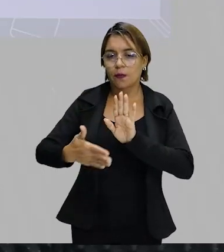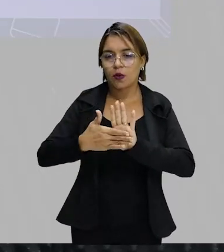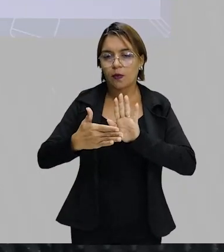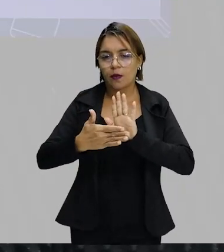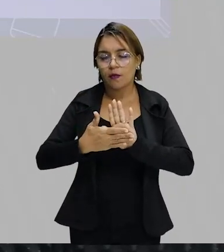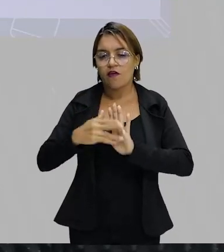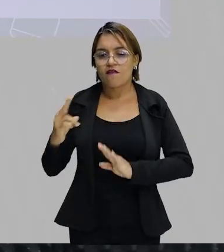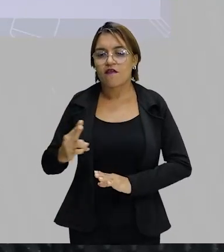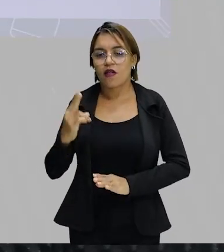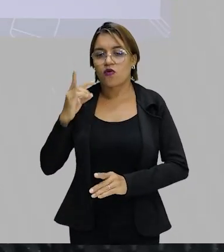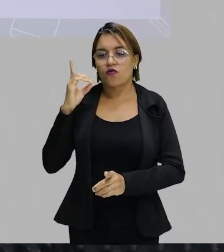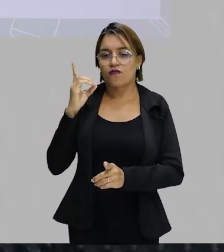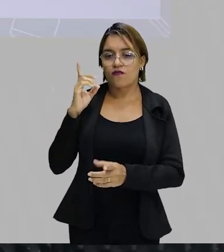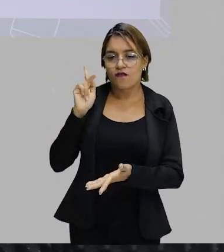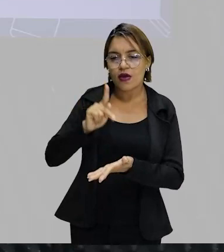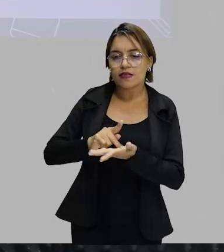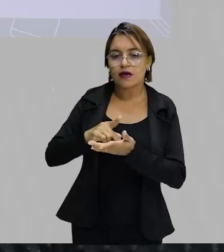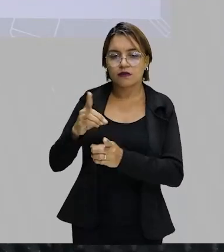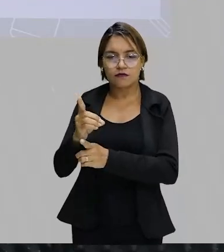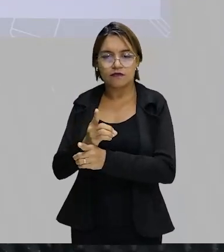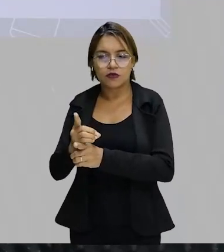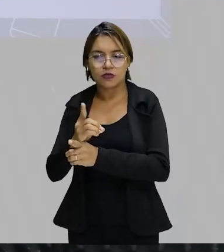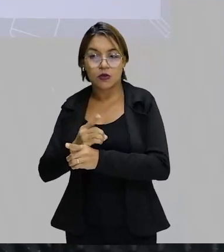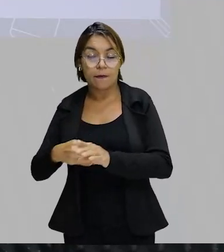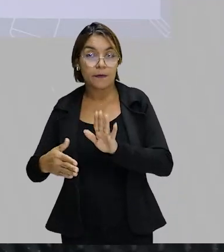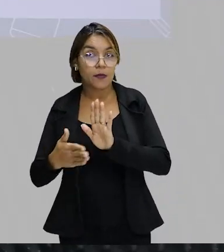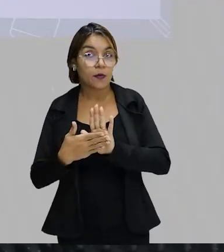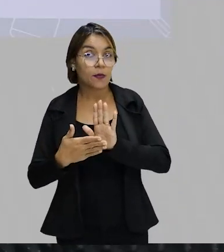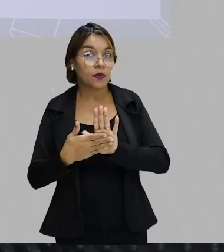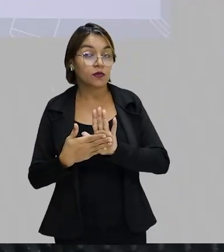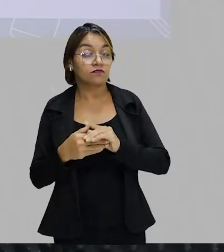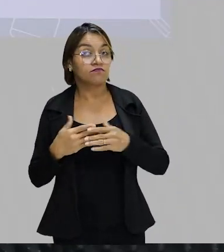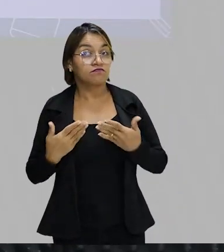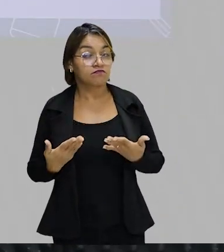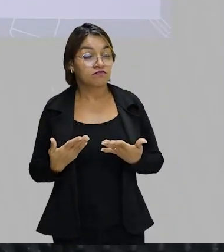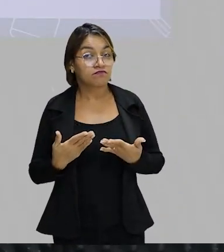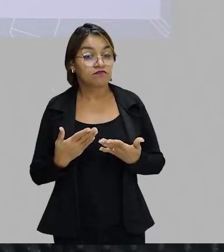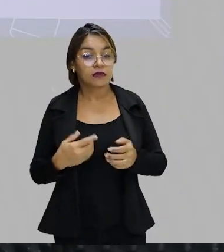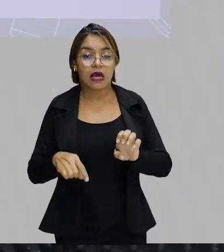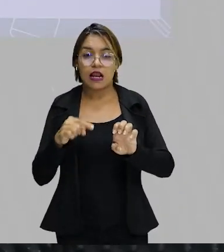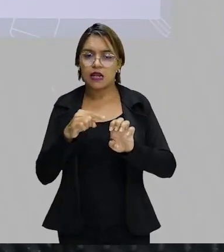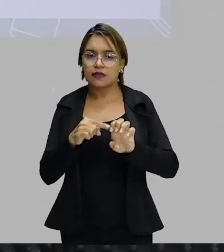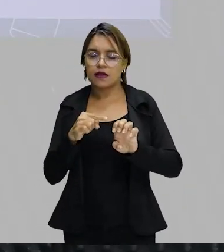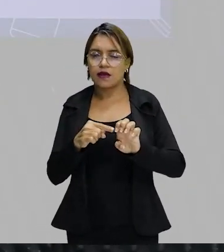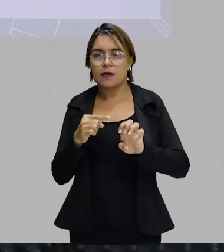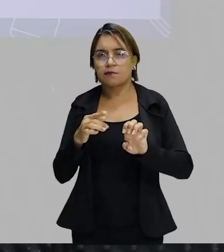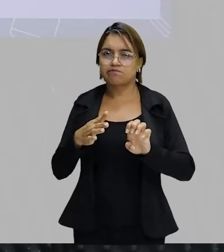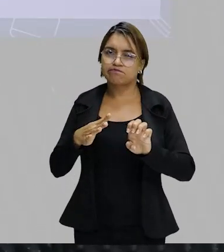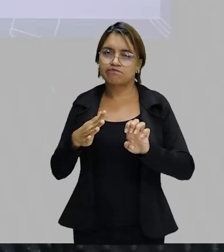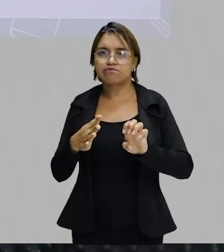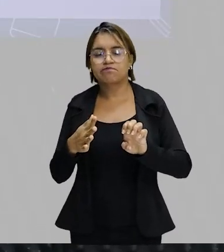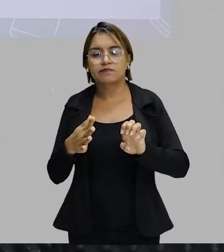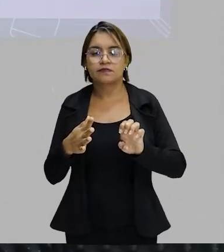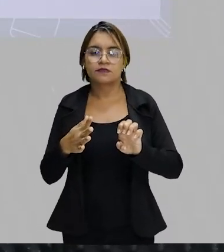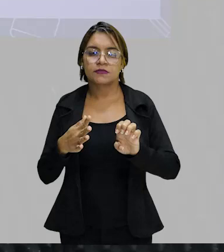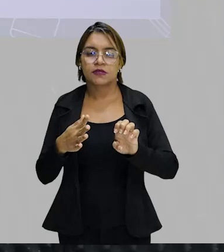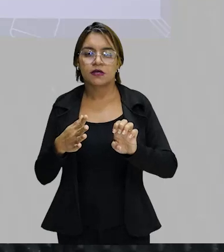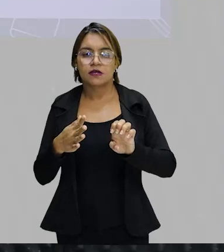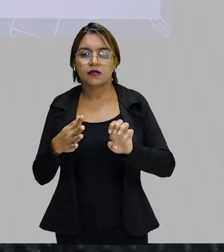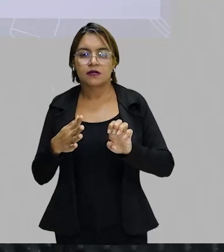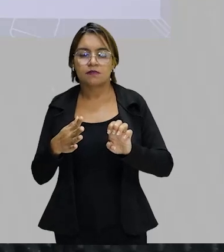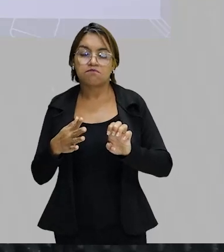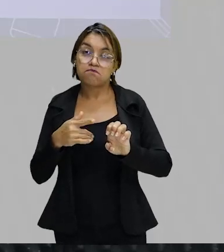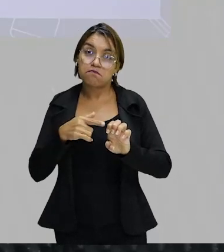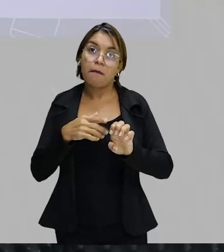de verdade e falsidade às proposições. Bom, veja só. Você tem a letra E aqui, despontando como